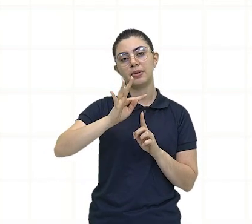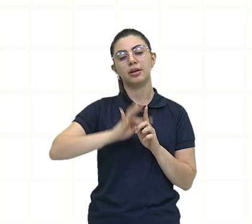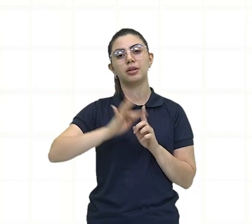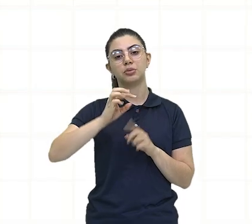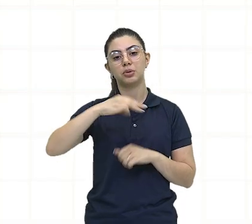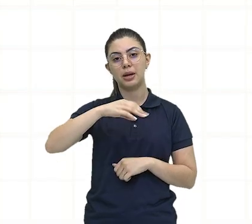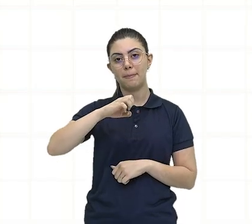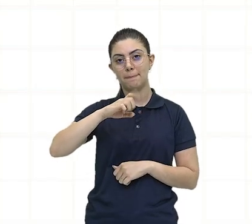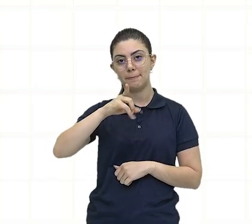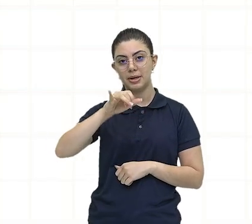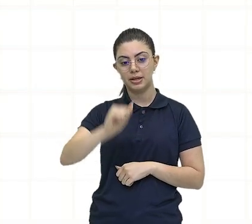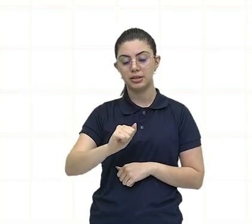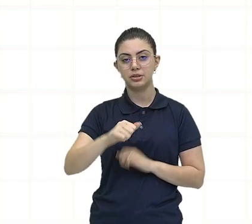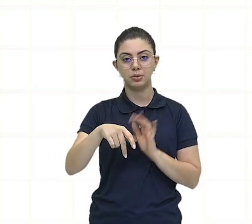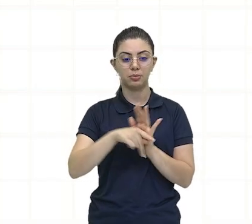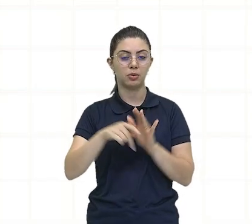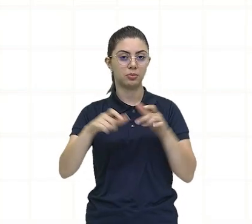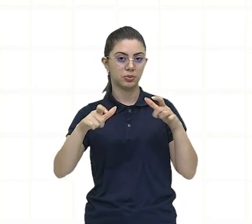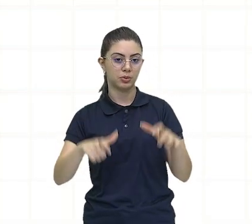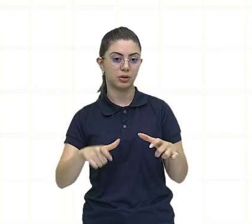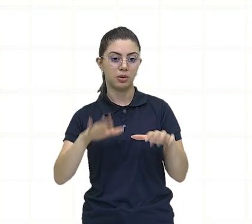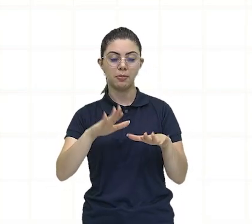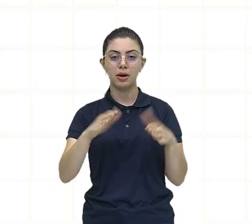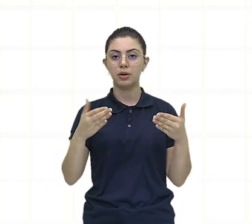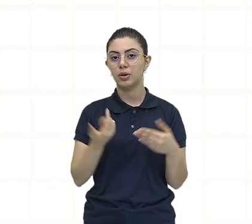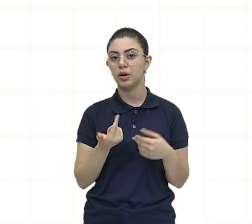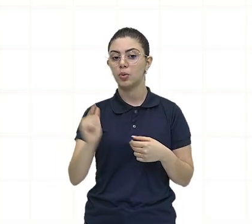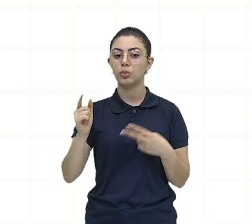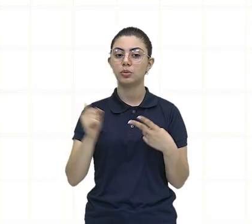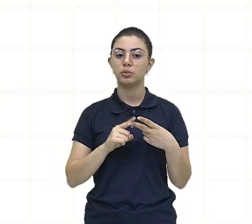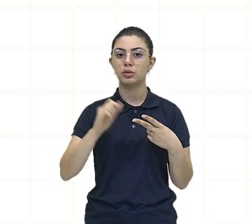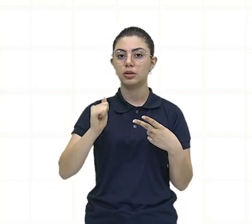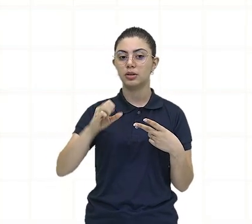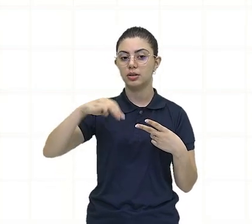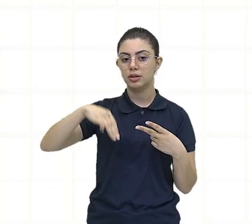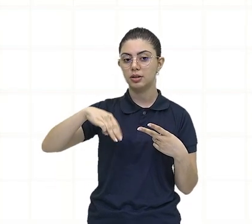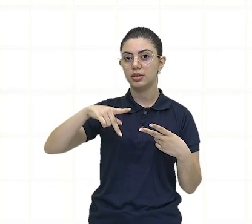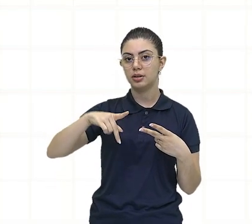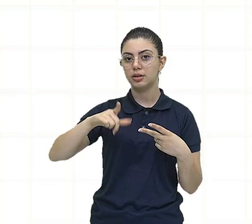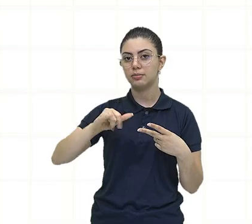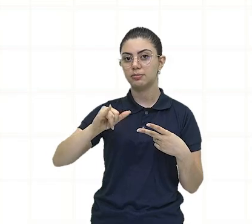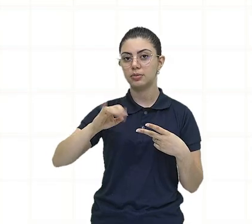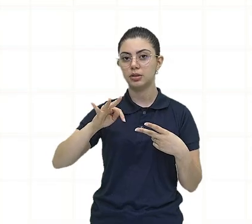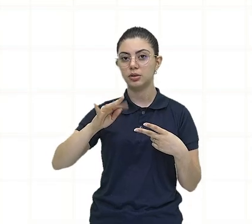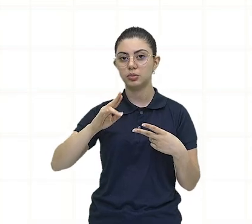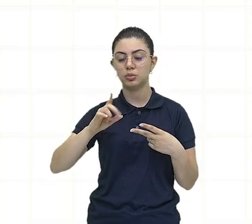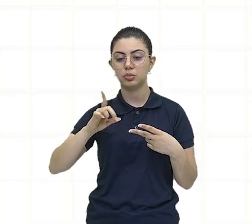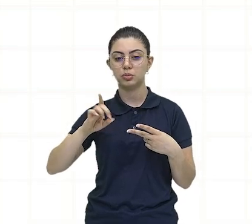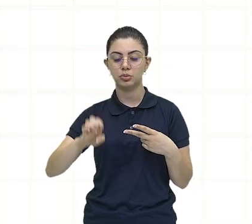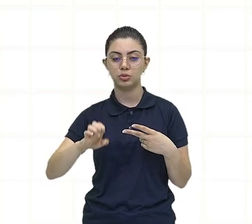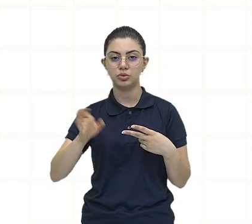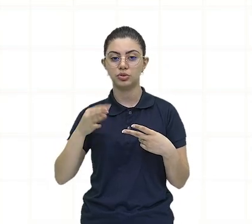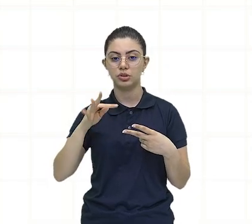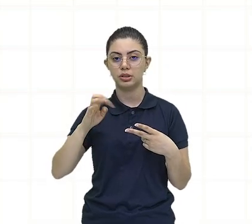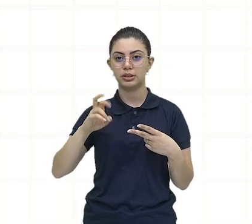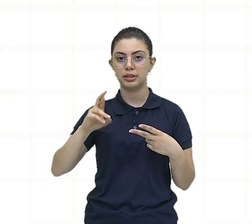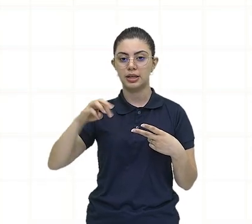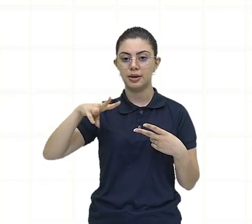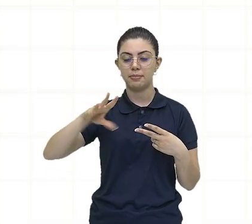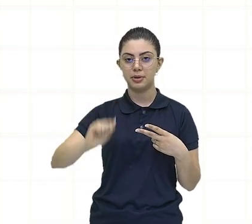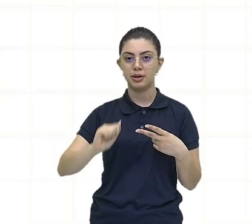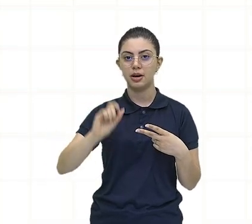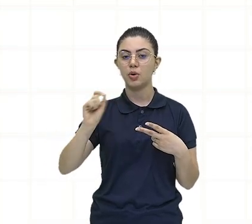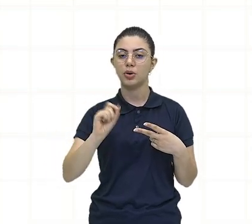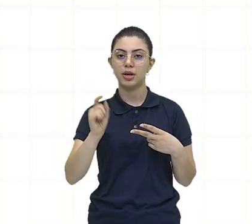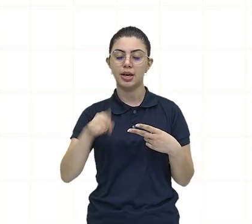daquele determinado lugar. Já a amplitude térmica, ela é a diferença entre as temperaturas máximas